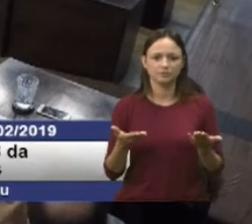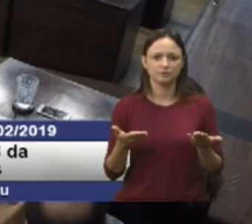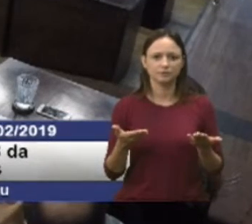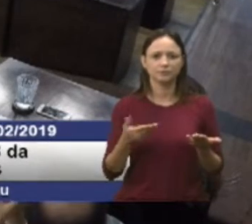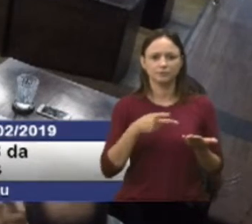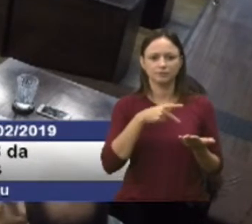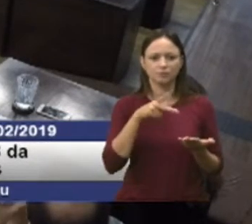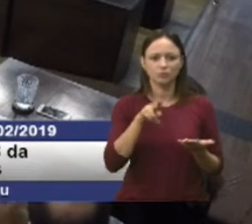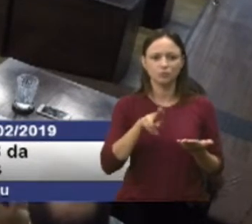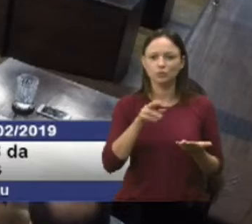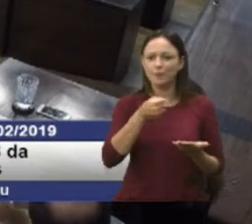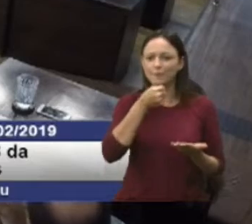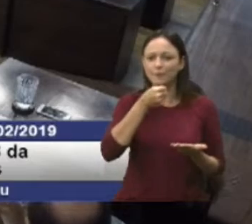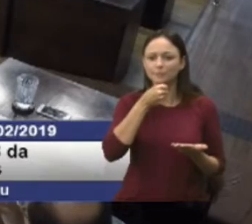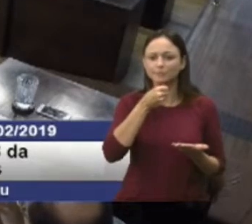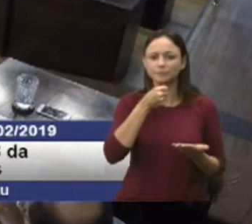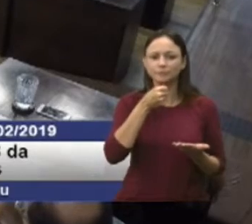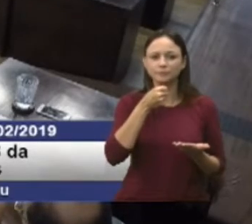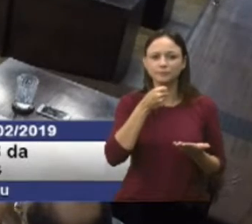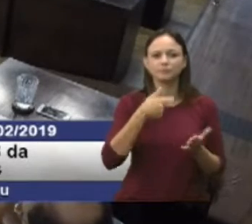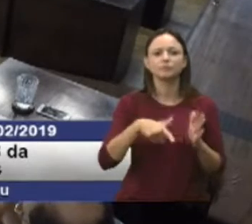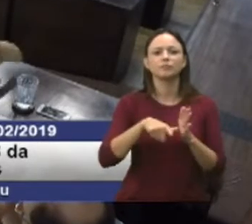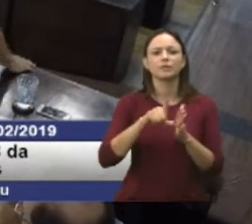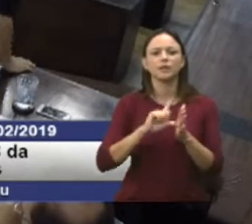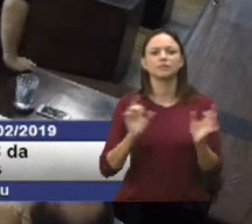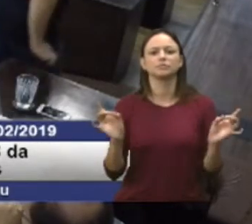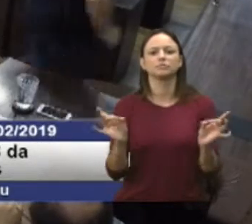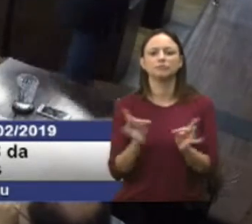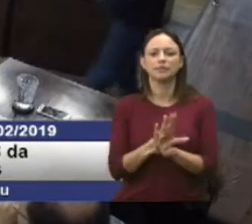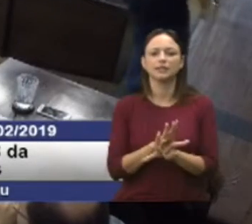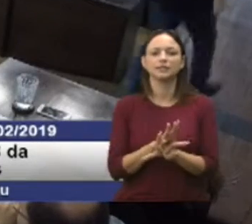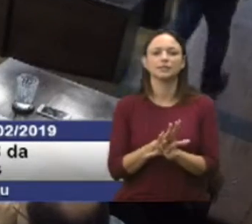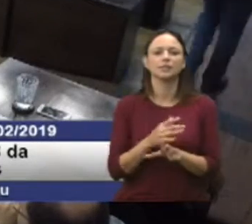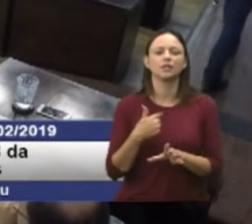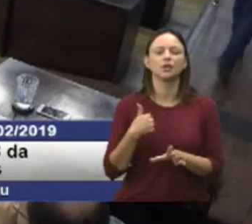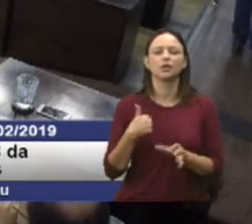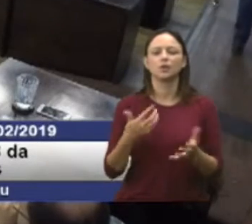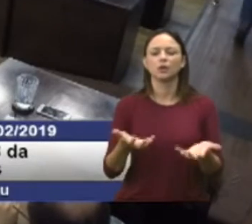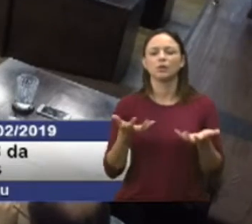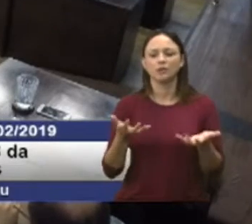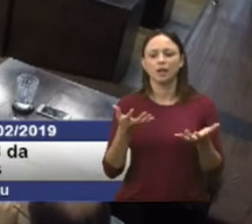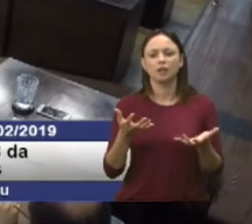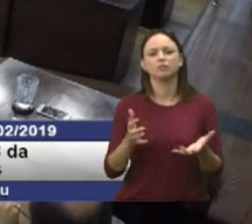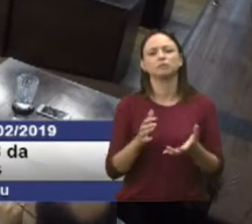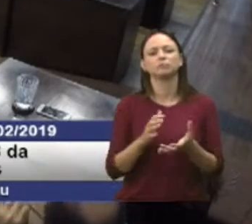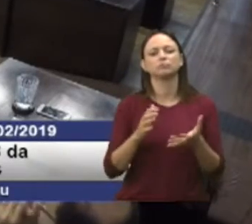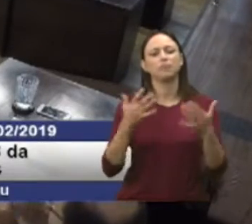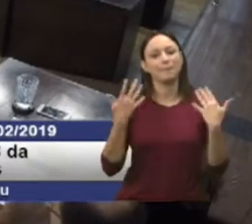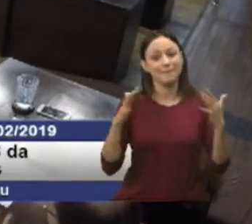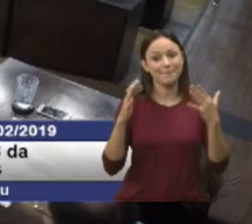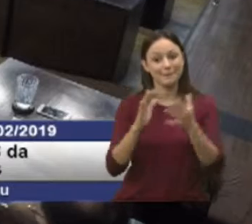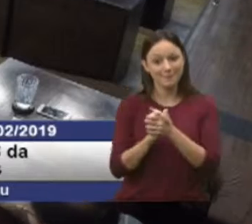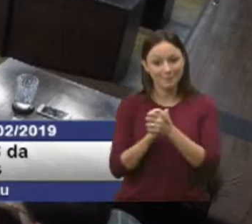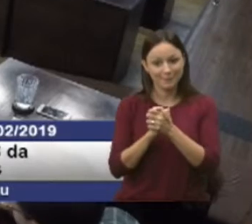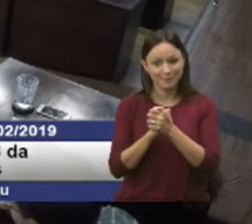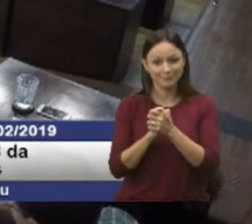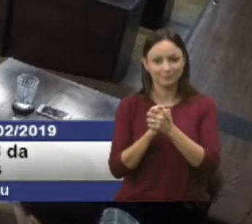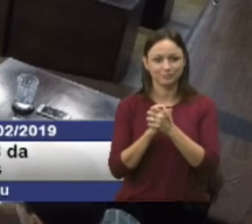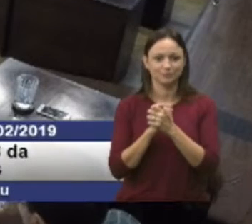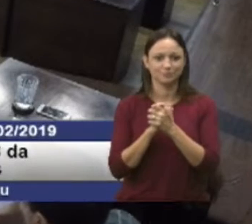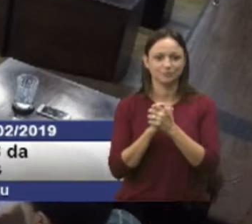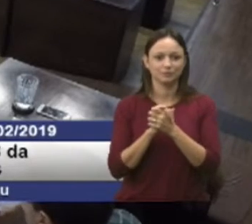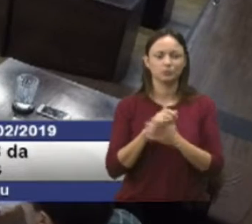palavra? Antes de finalizar, queria parabenizar